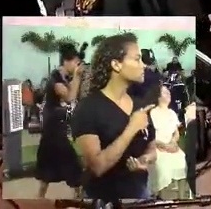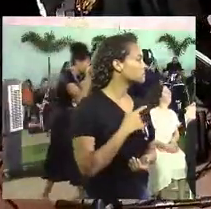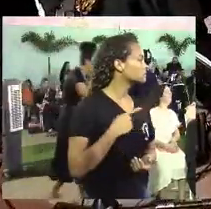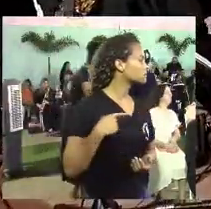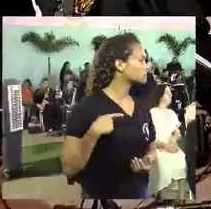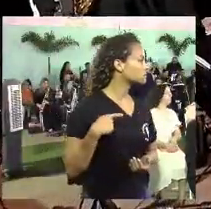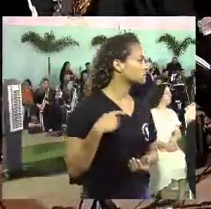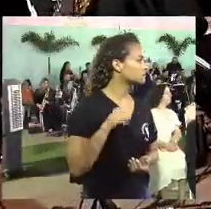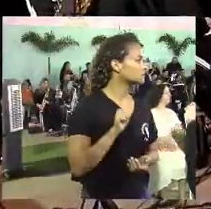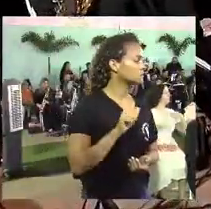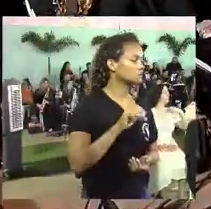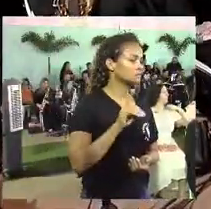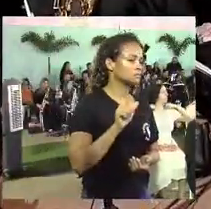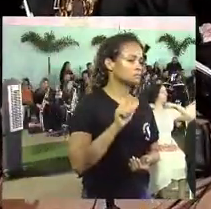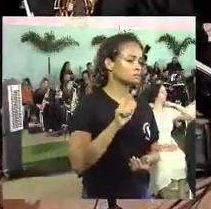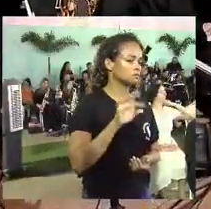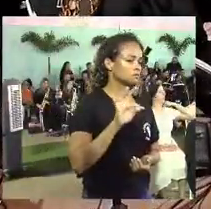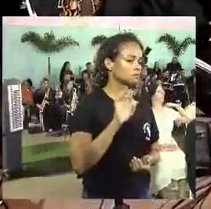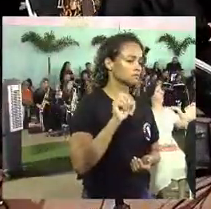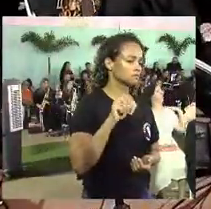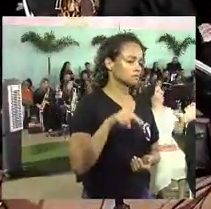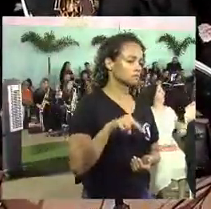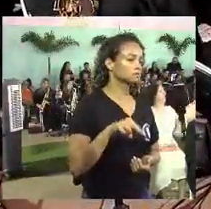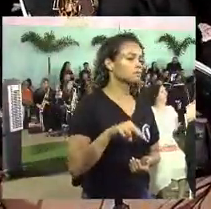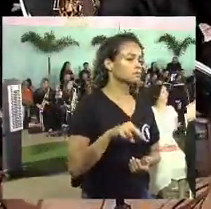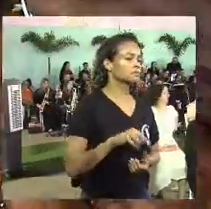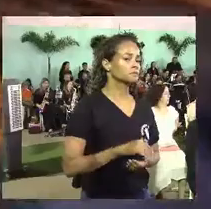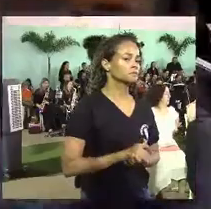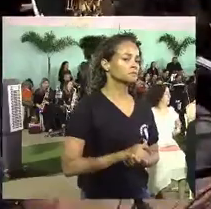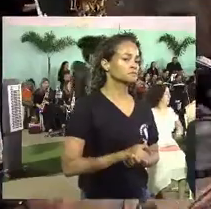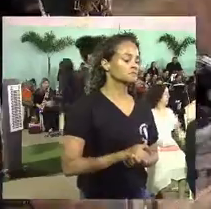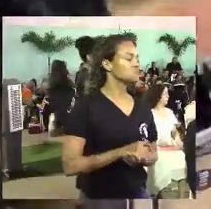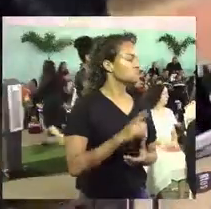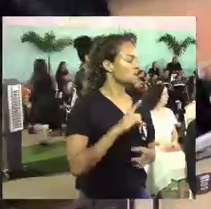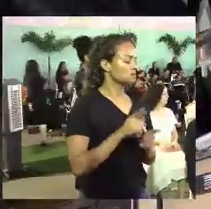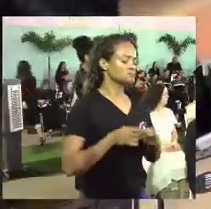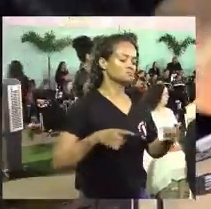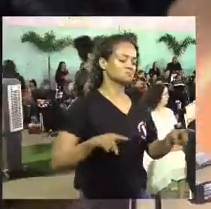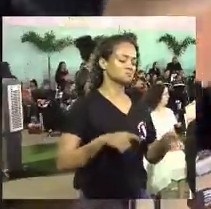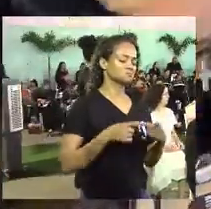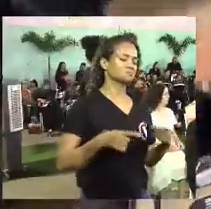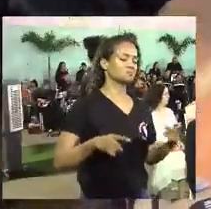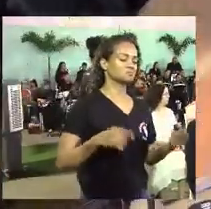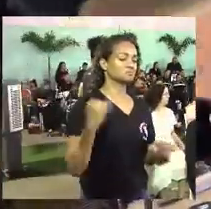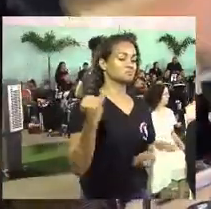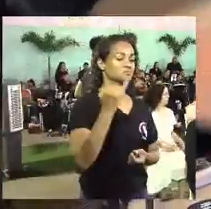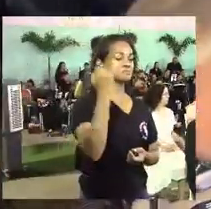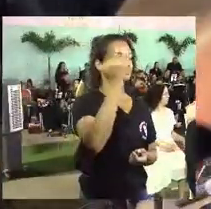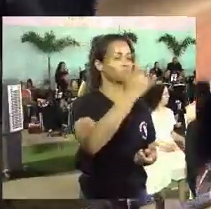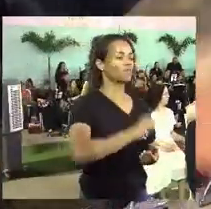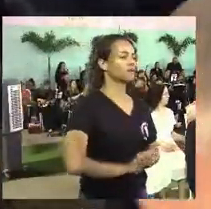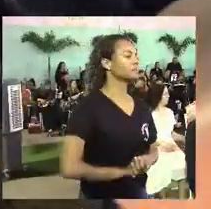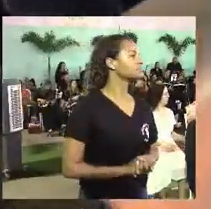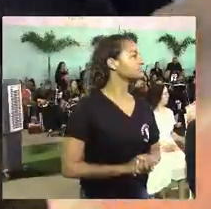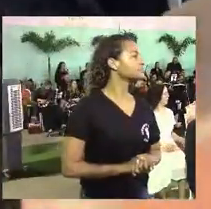em todo lugar que eu canto com a orquestra quantas vezes